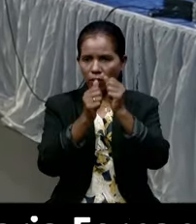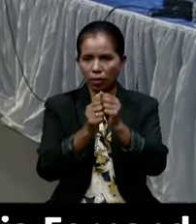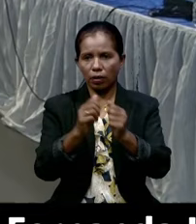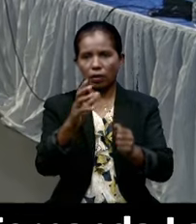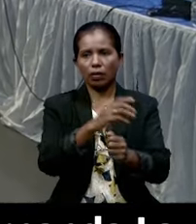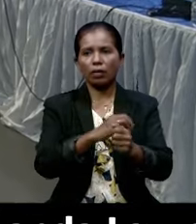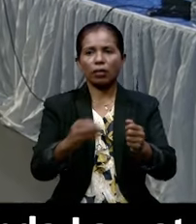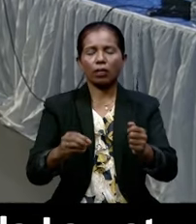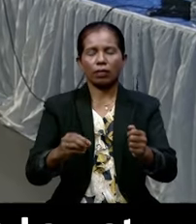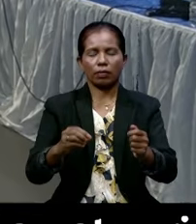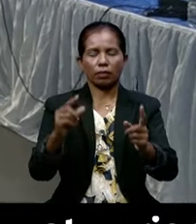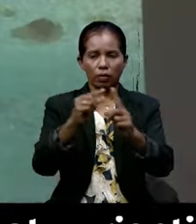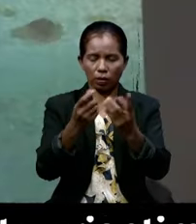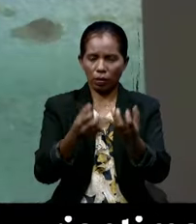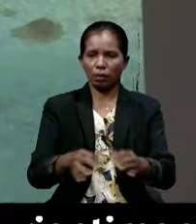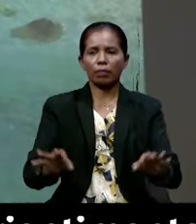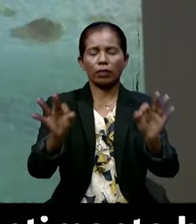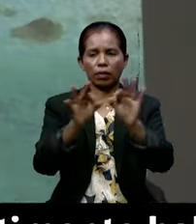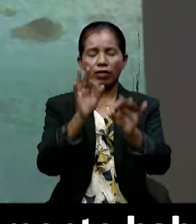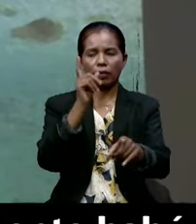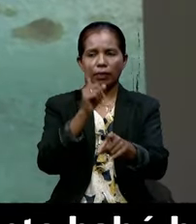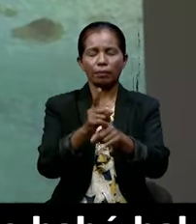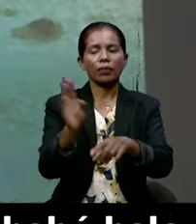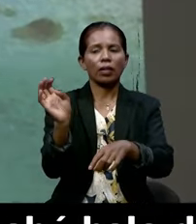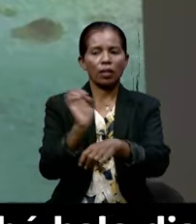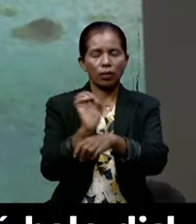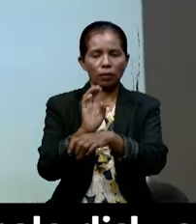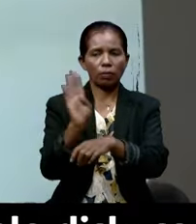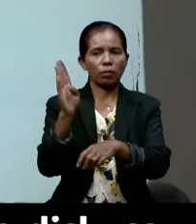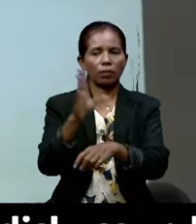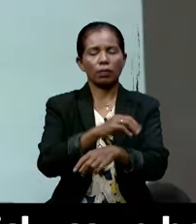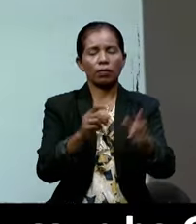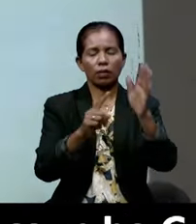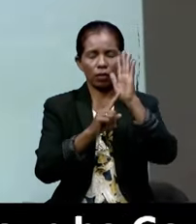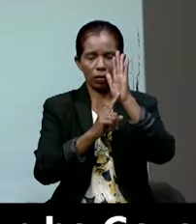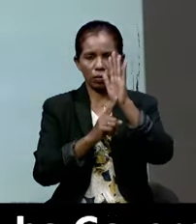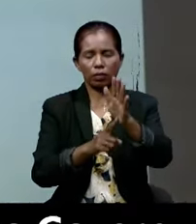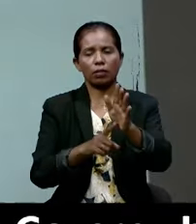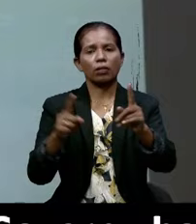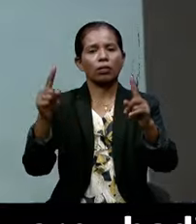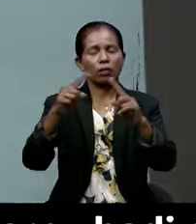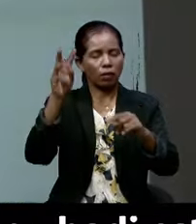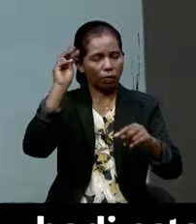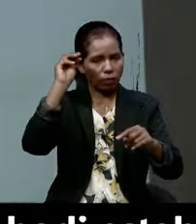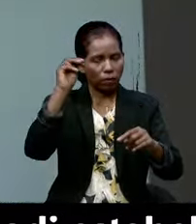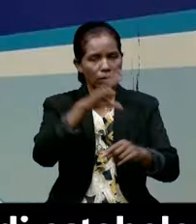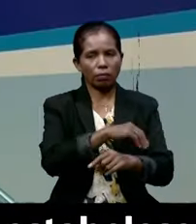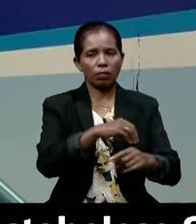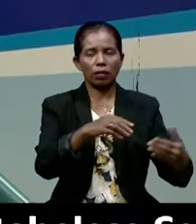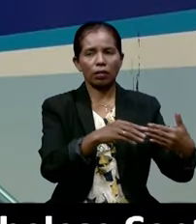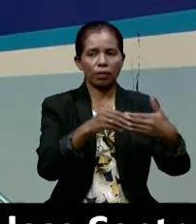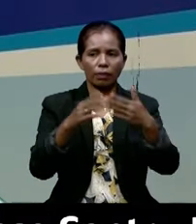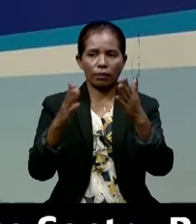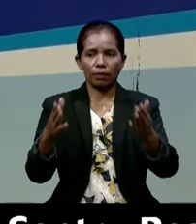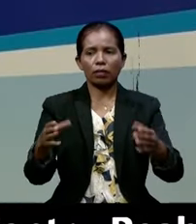Colaboração é uma palavra muito importante, porque a economia azul não se faz só com um ministério ou uma organização. É